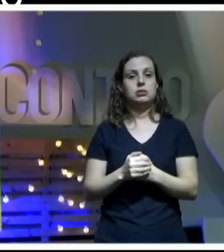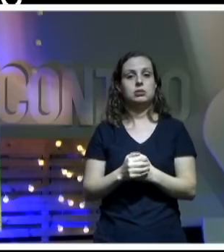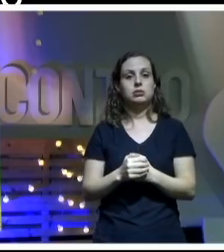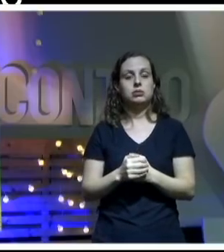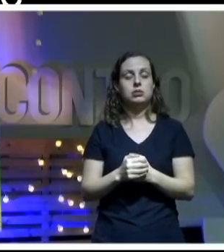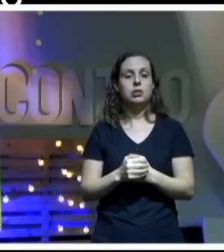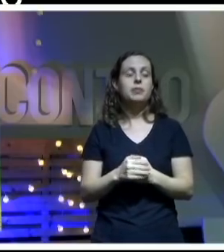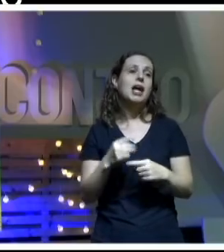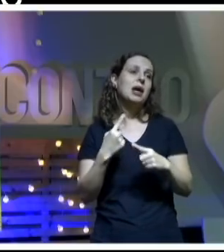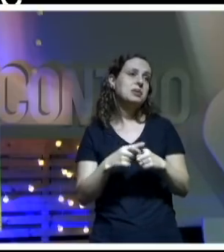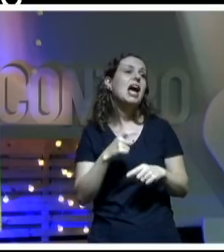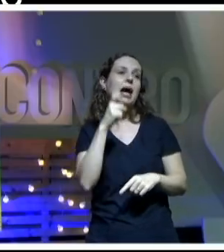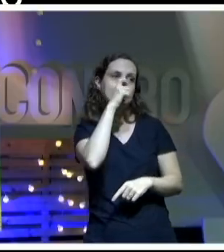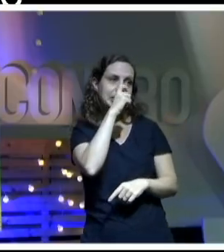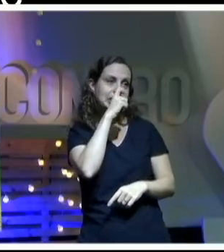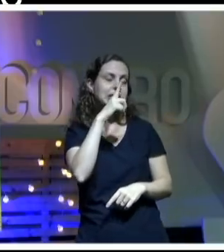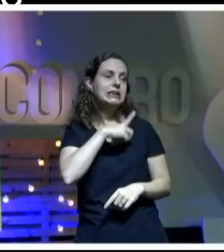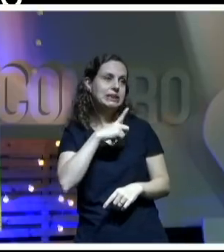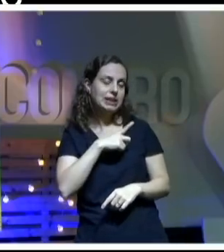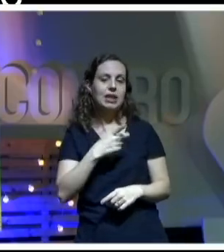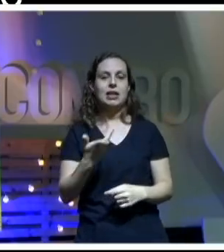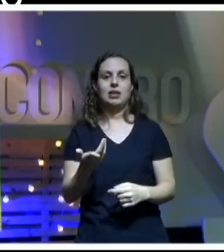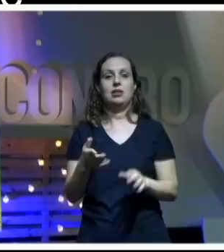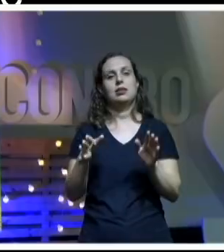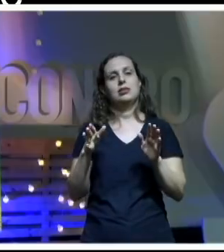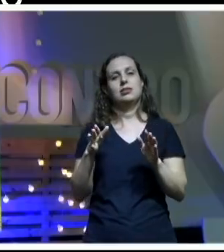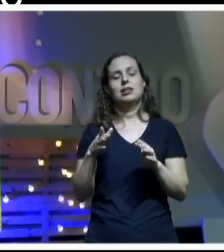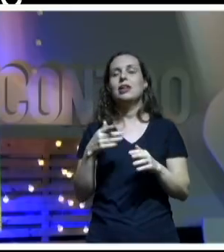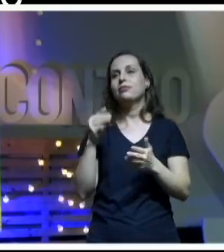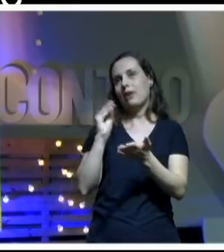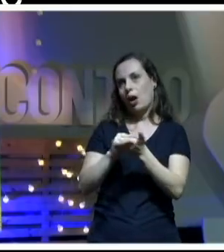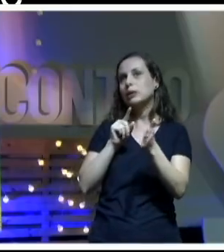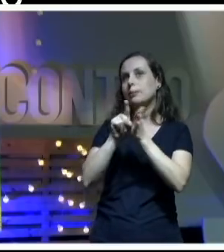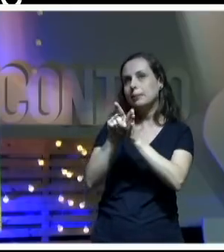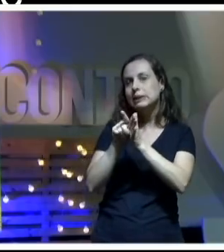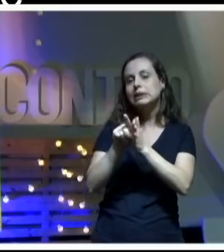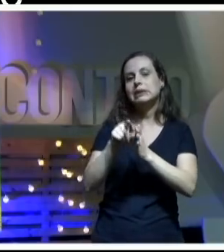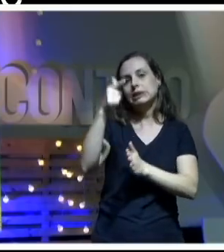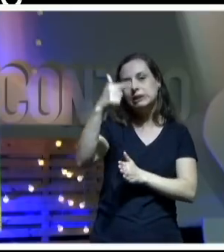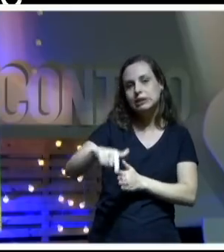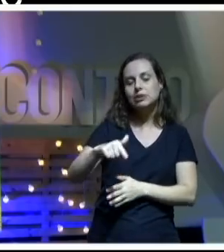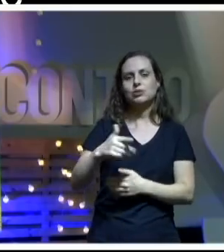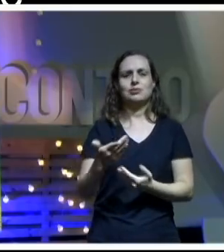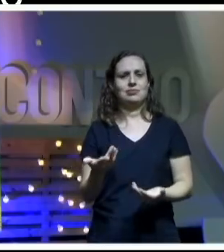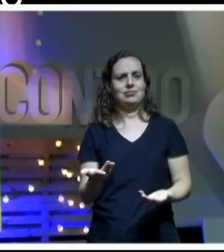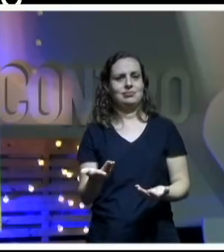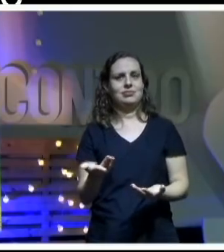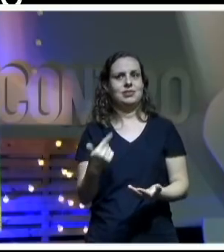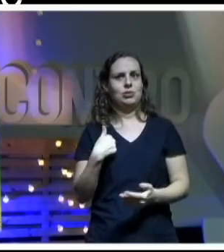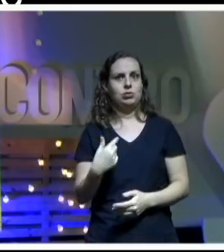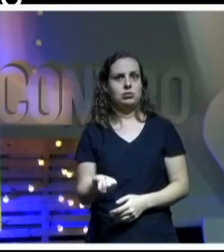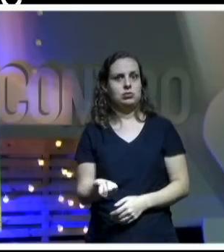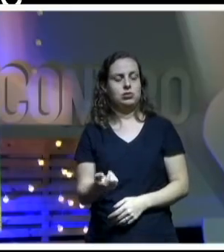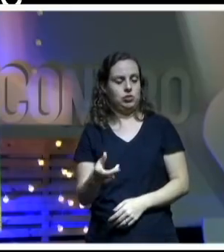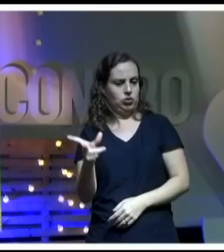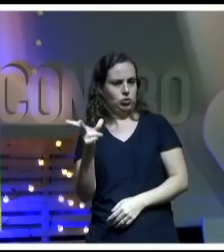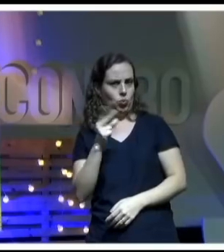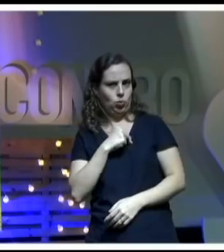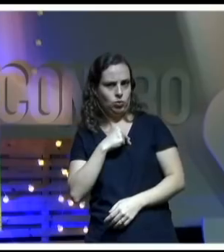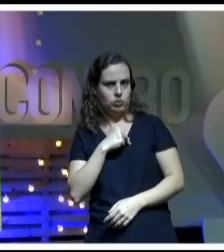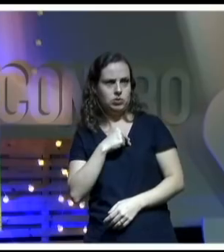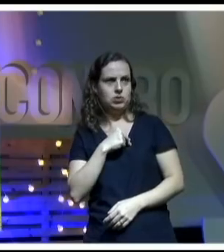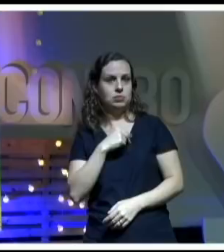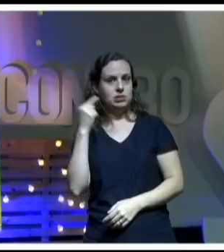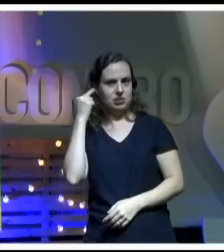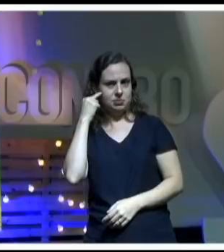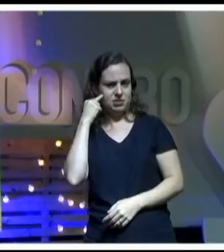não fizera a a pesquisa foi nossa certar mal vem avançando